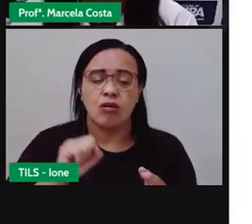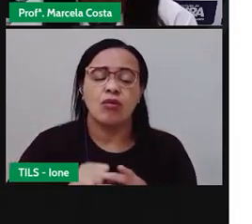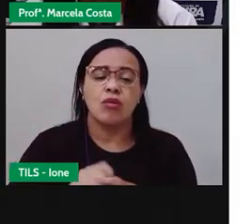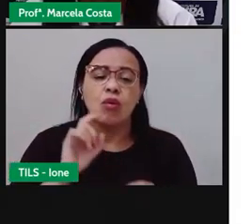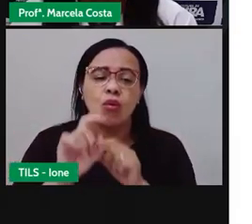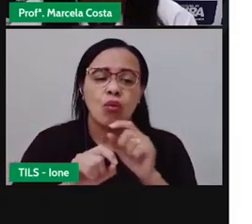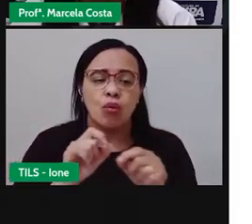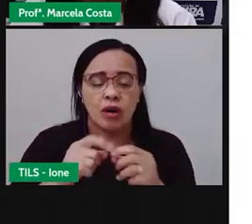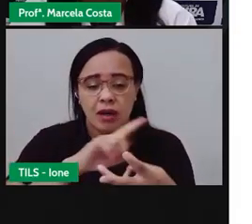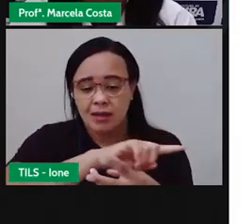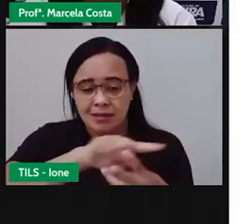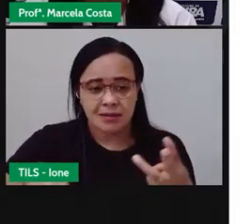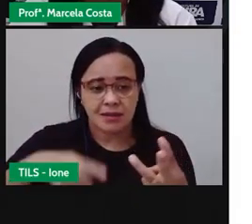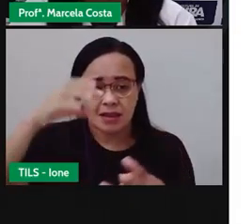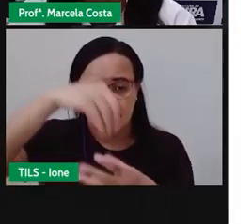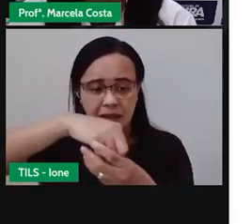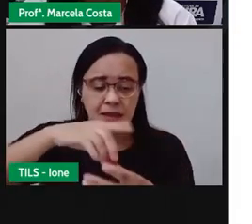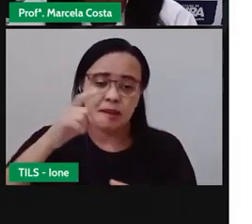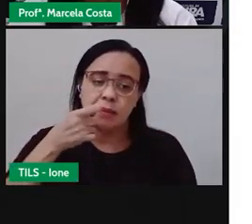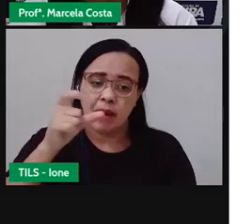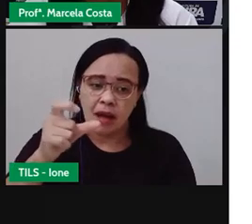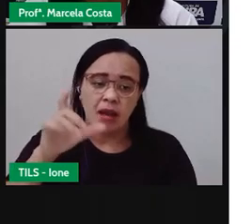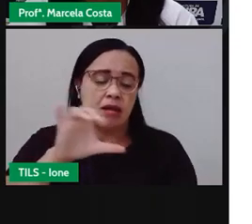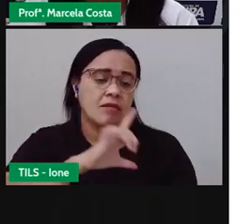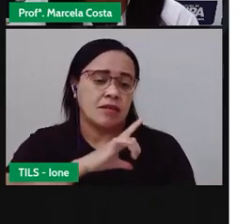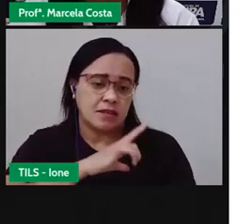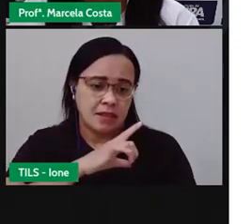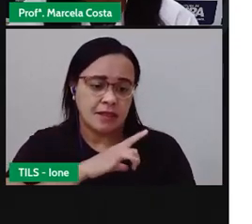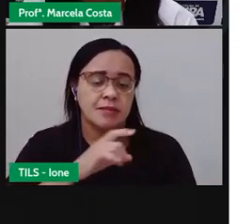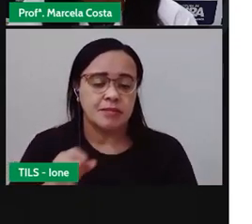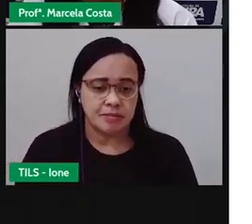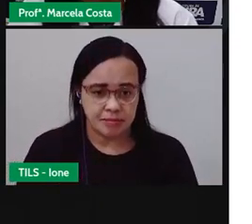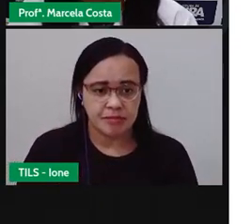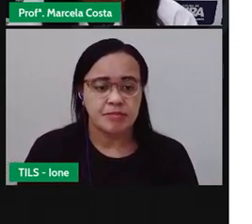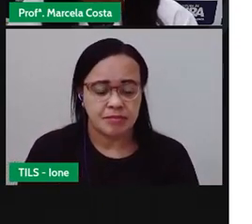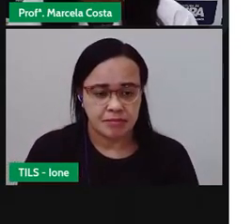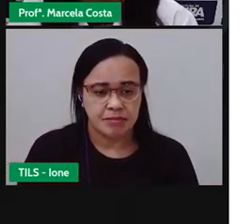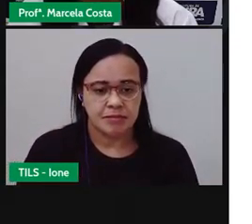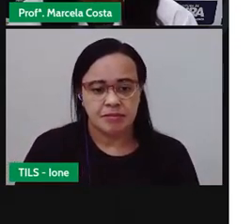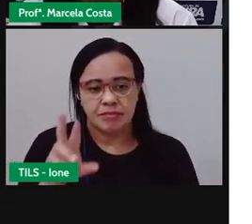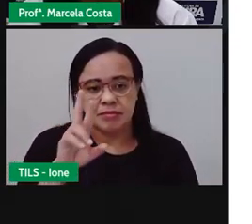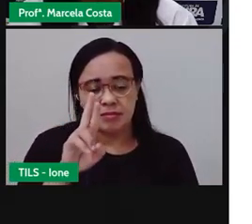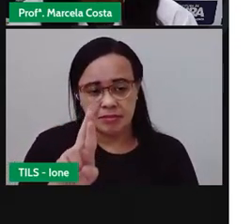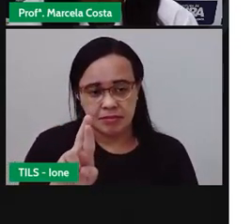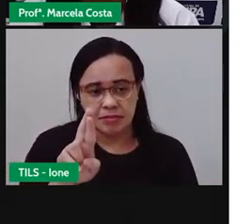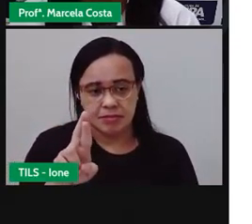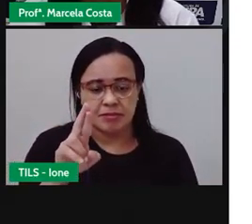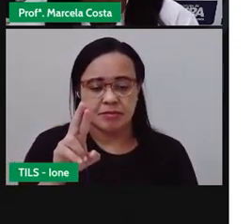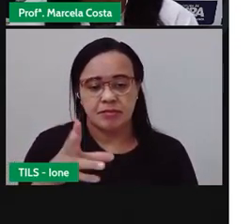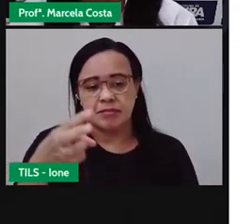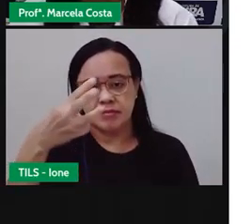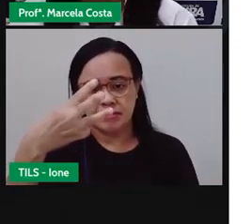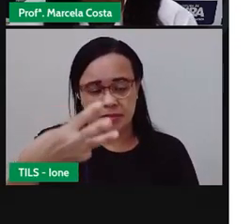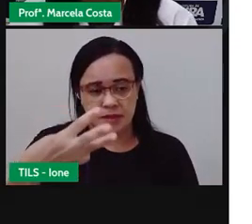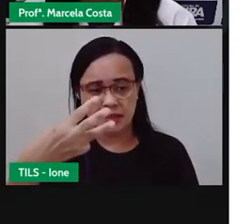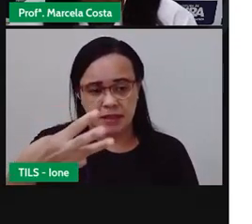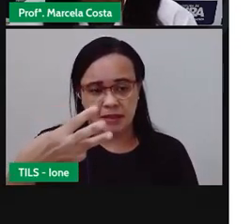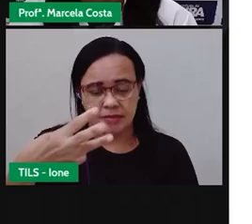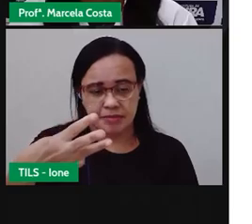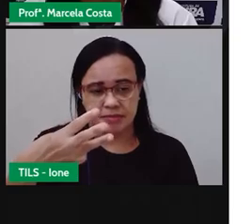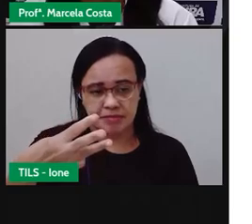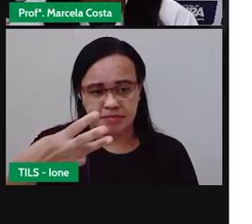sílabas com três letras. A gente vai ter três da palavra três, a gente vai ter a